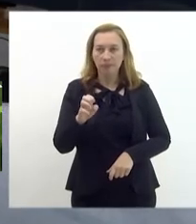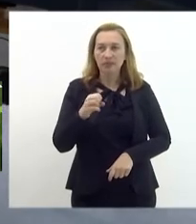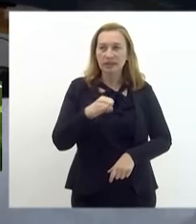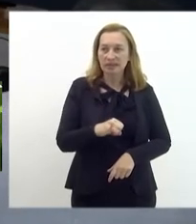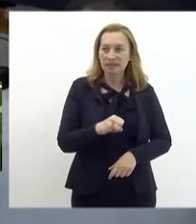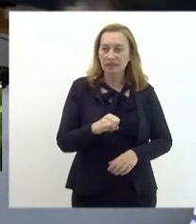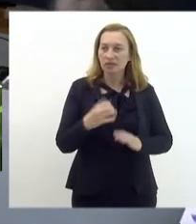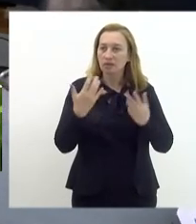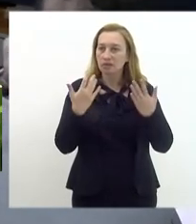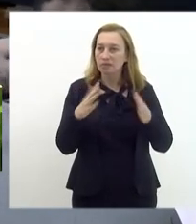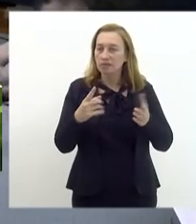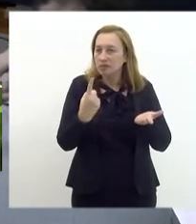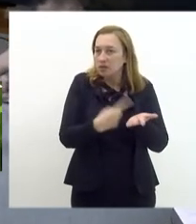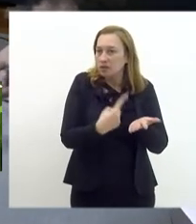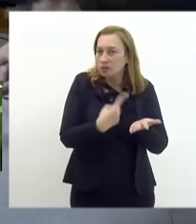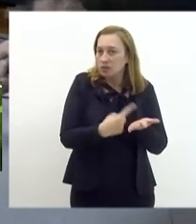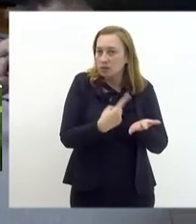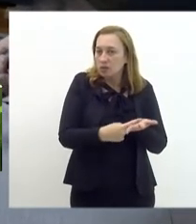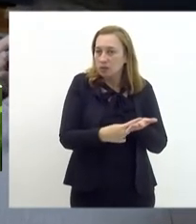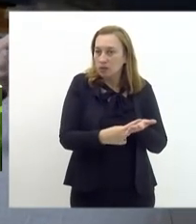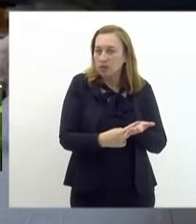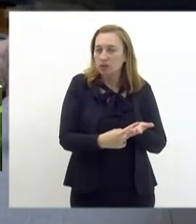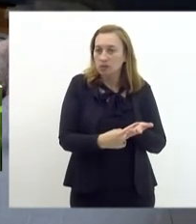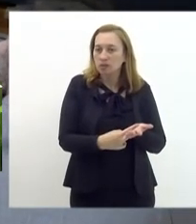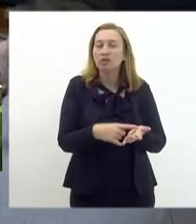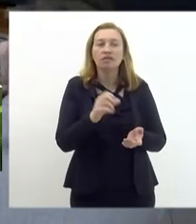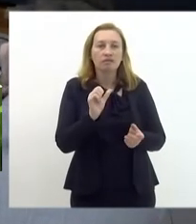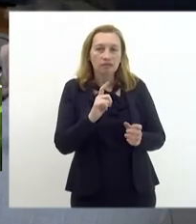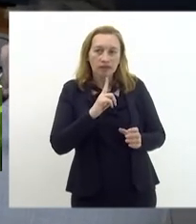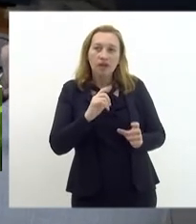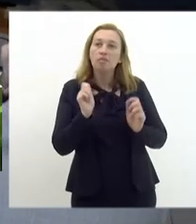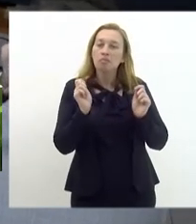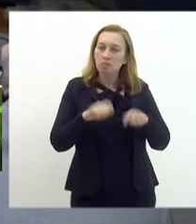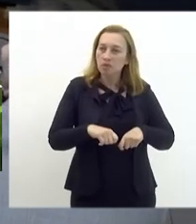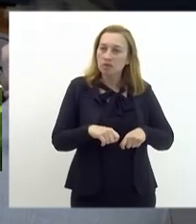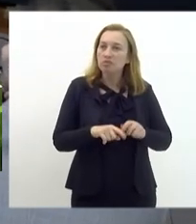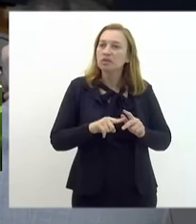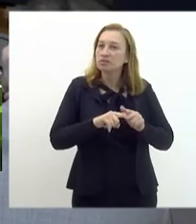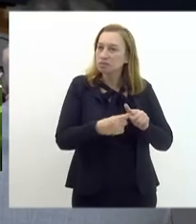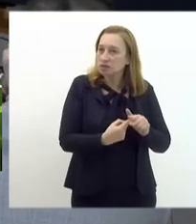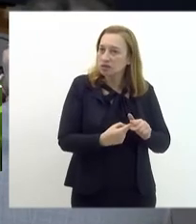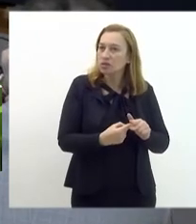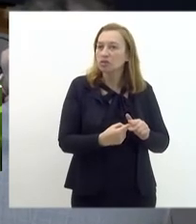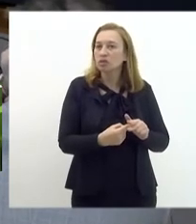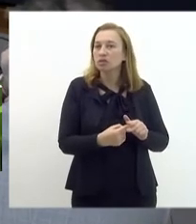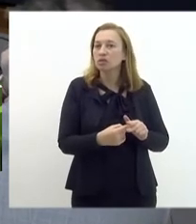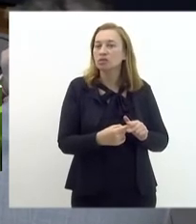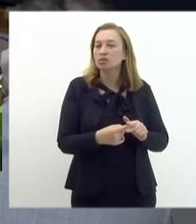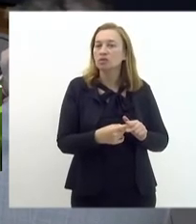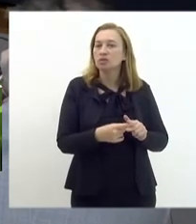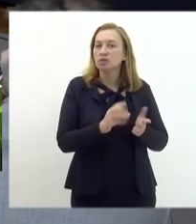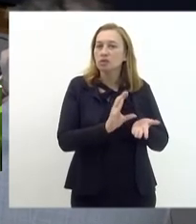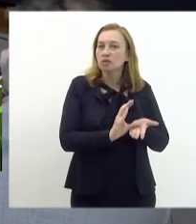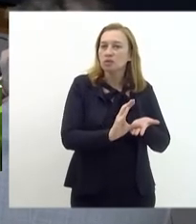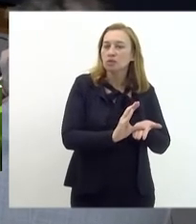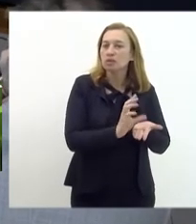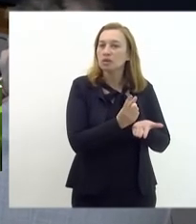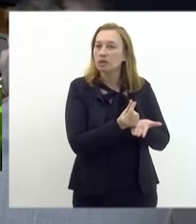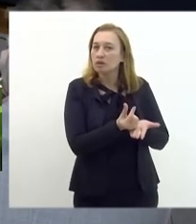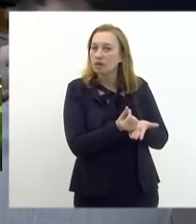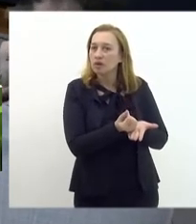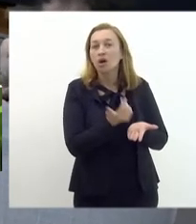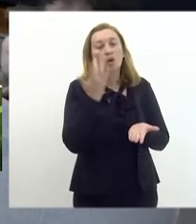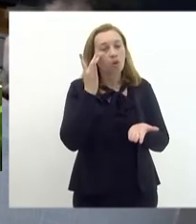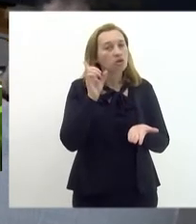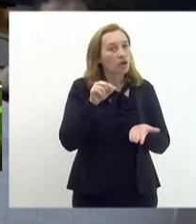a celebração do acordo de leniência há possibilidade de manutenção do benefício. Eu acho